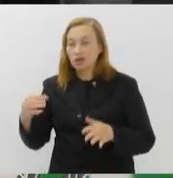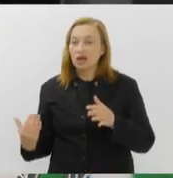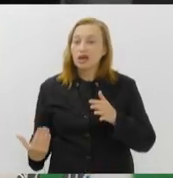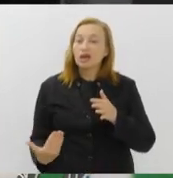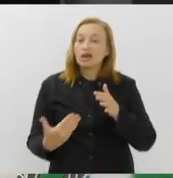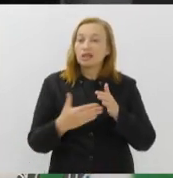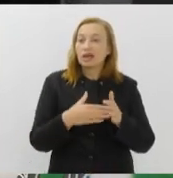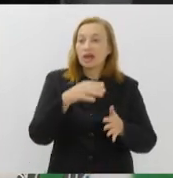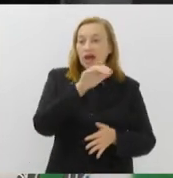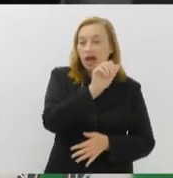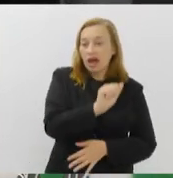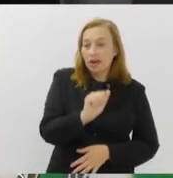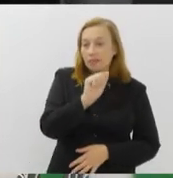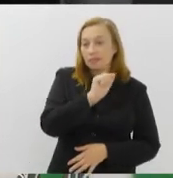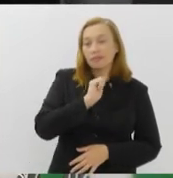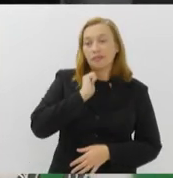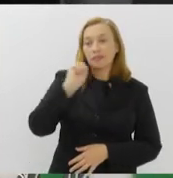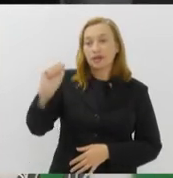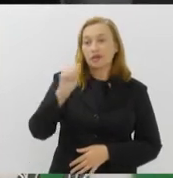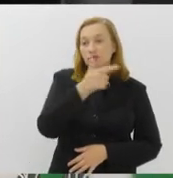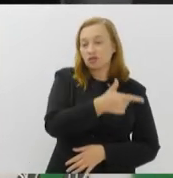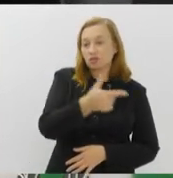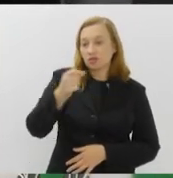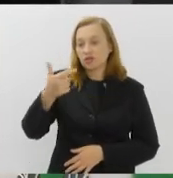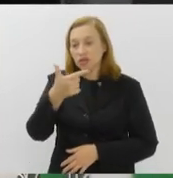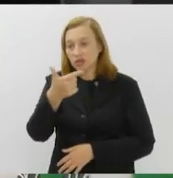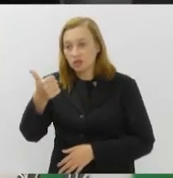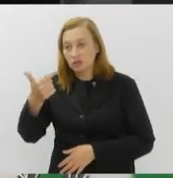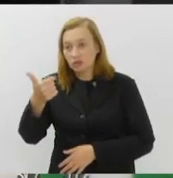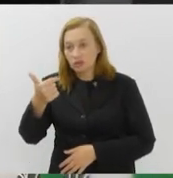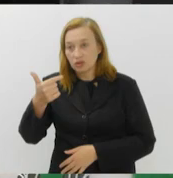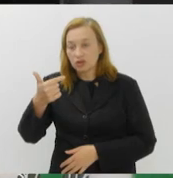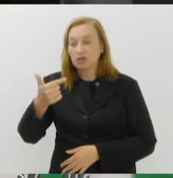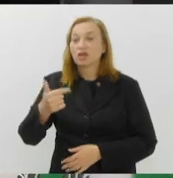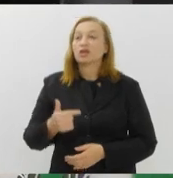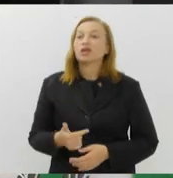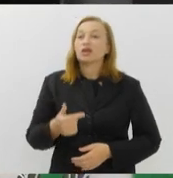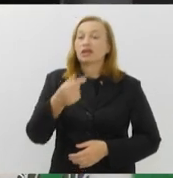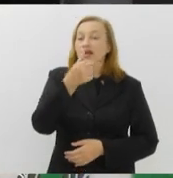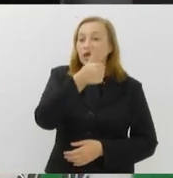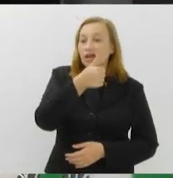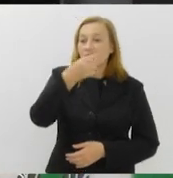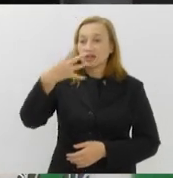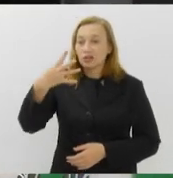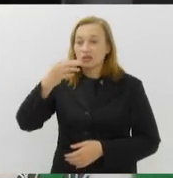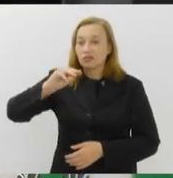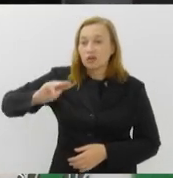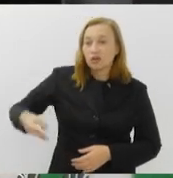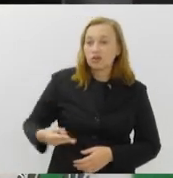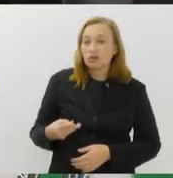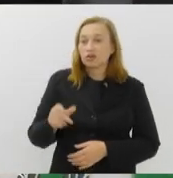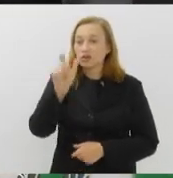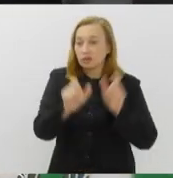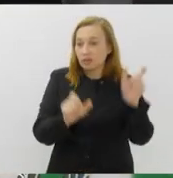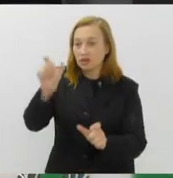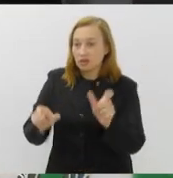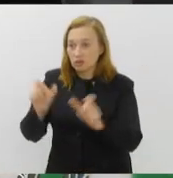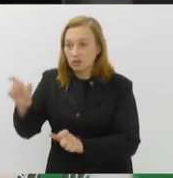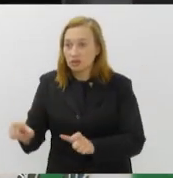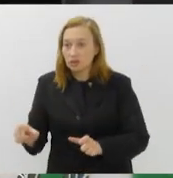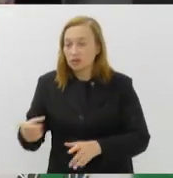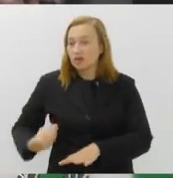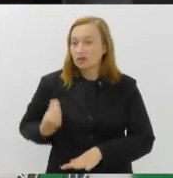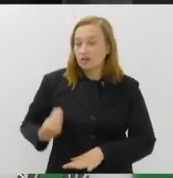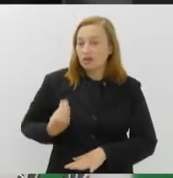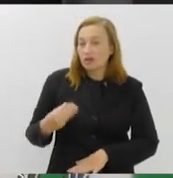de 2022, período de 1 ano e 4 meses, 14 milhões de pessoas passaram a conviver com a situação de